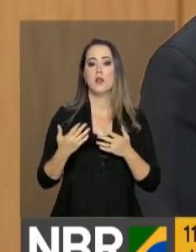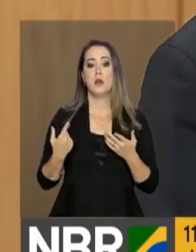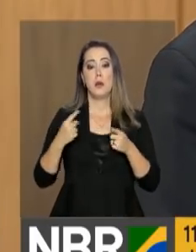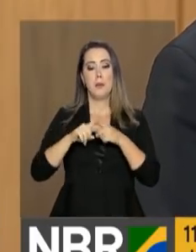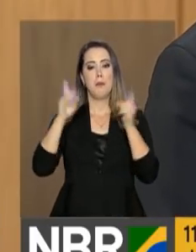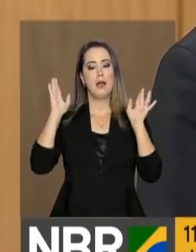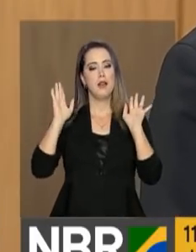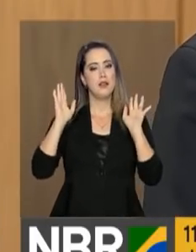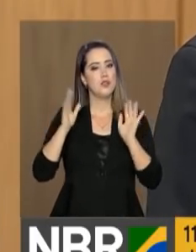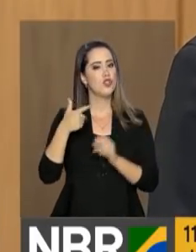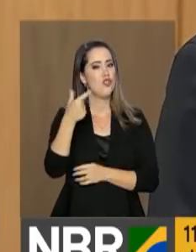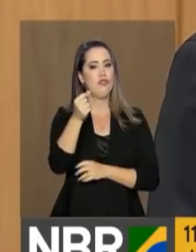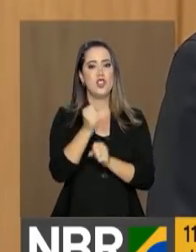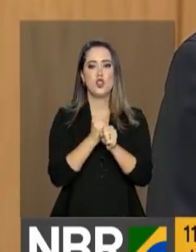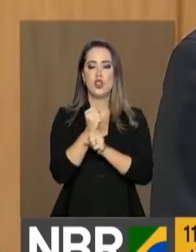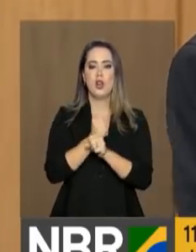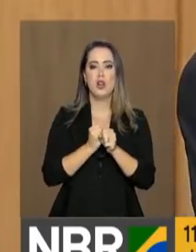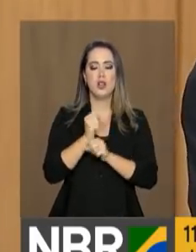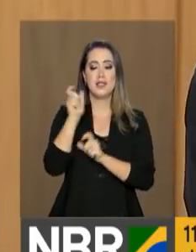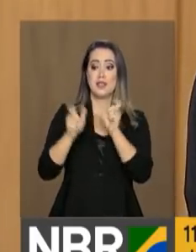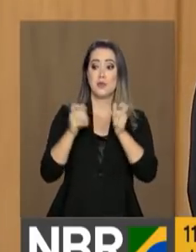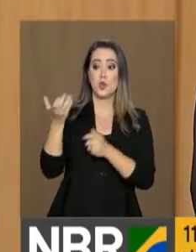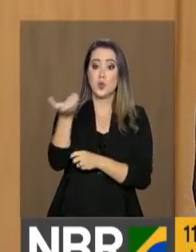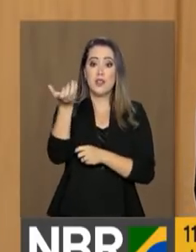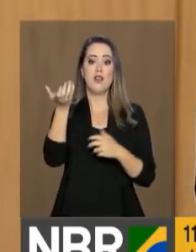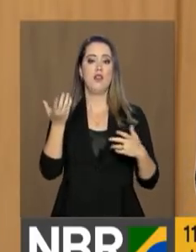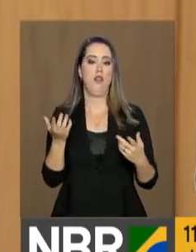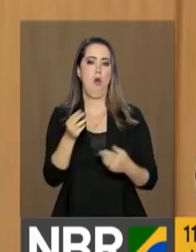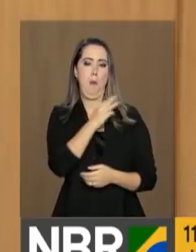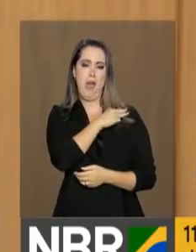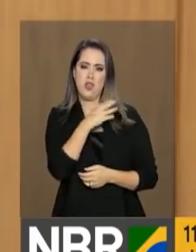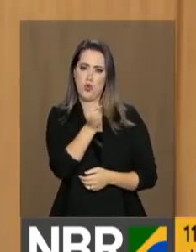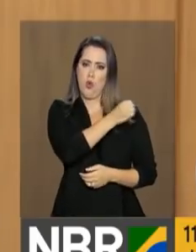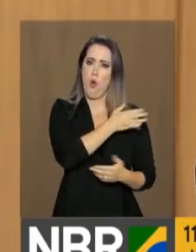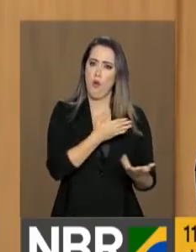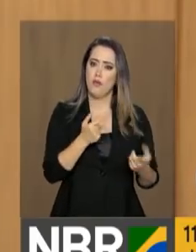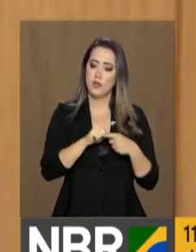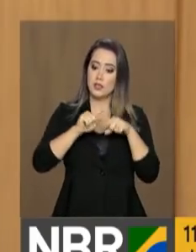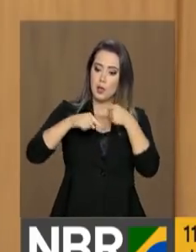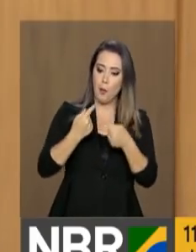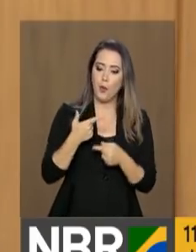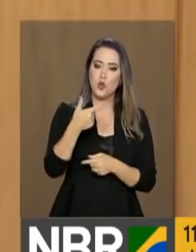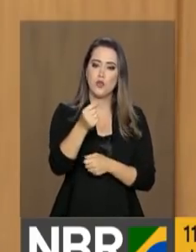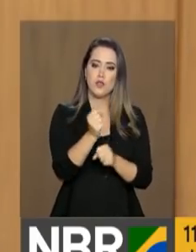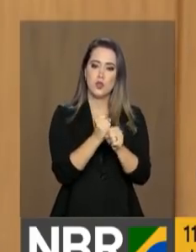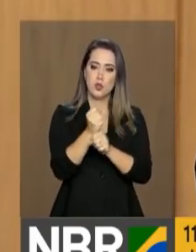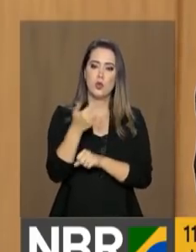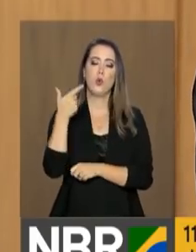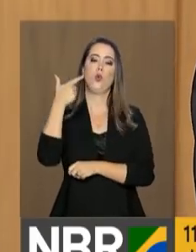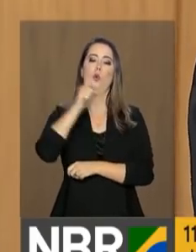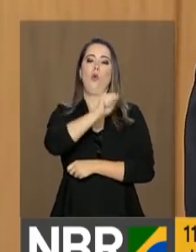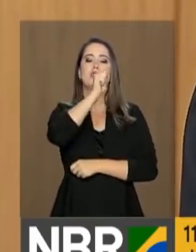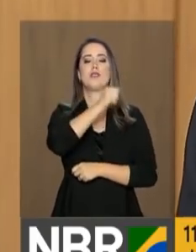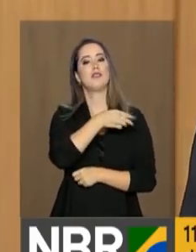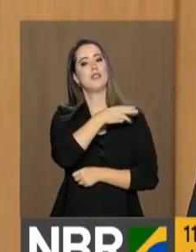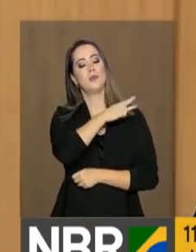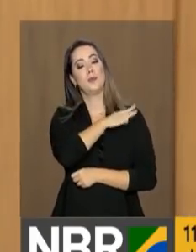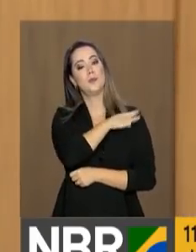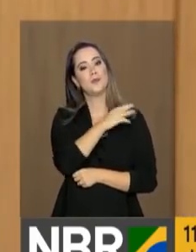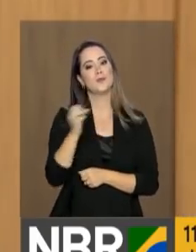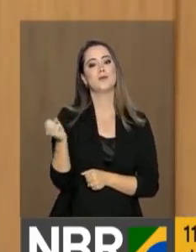20 anos não é e vinte anos depois nós conseguimos realizar a reforma do ensino médio